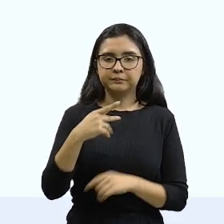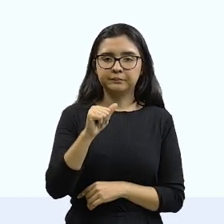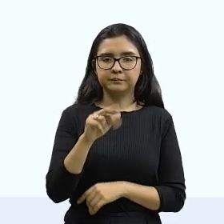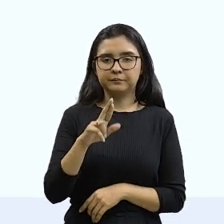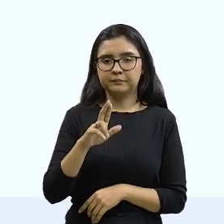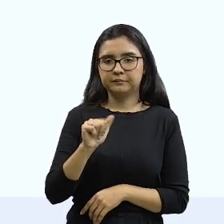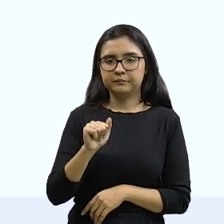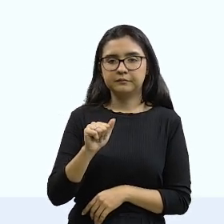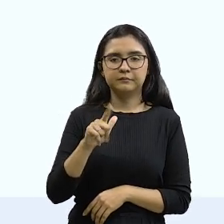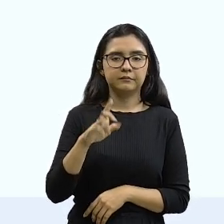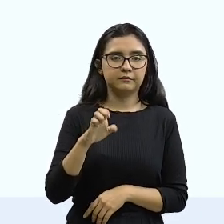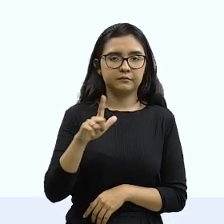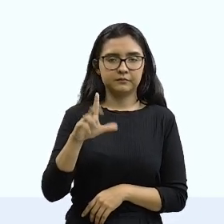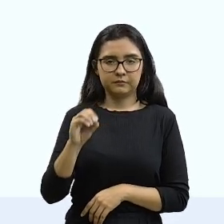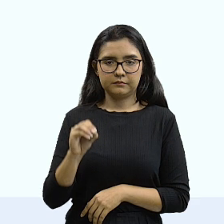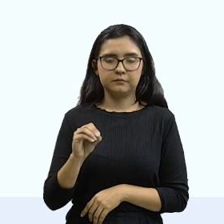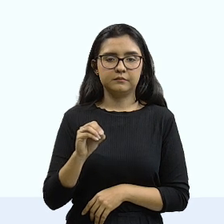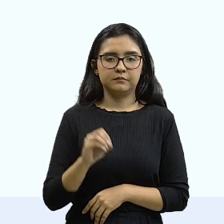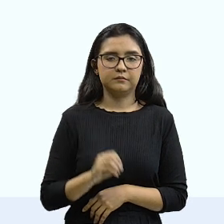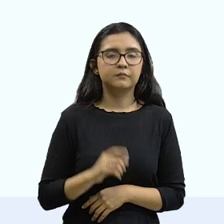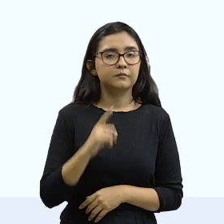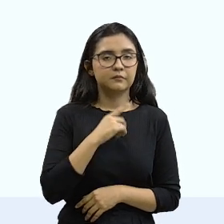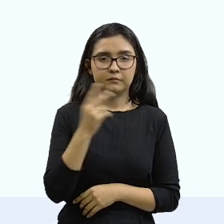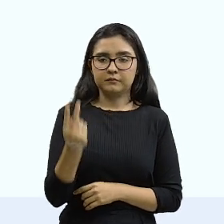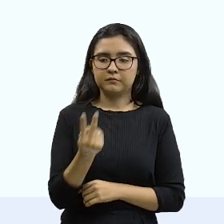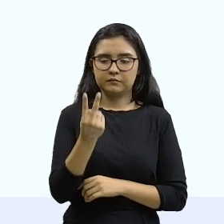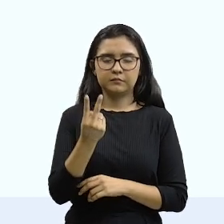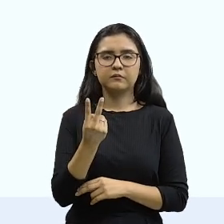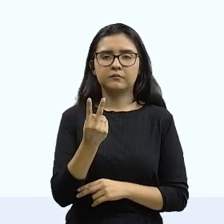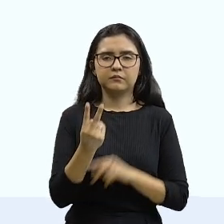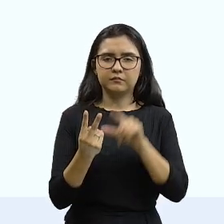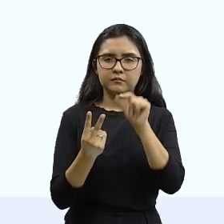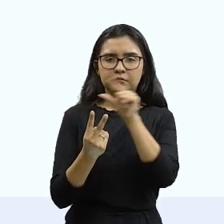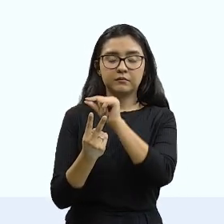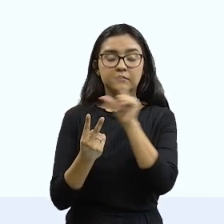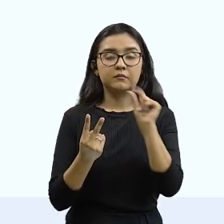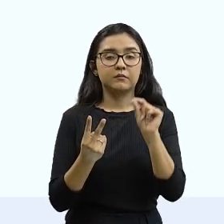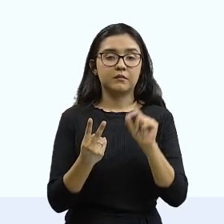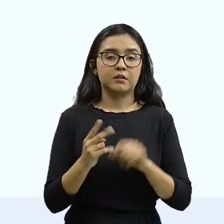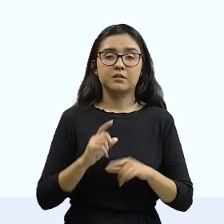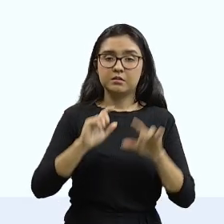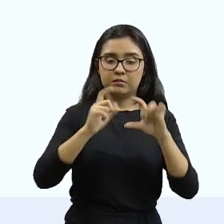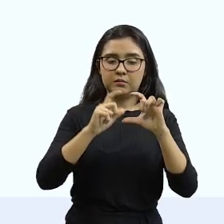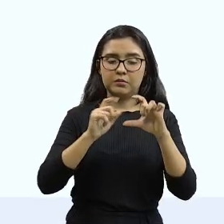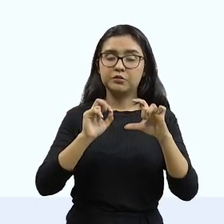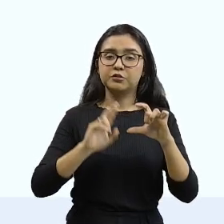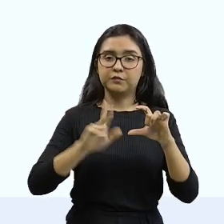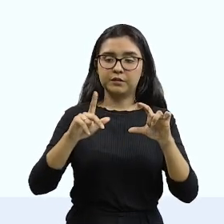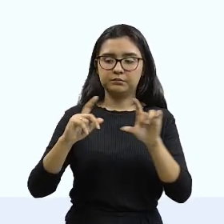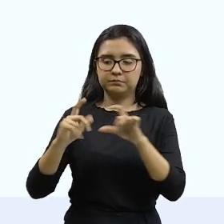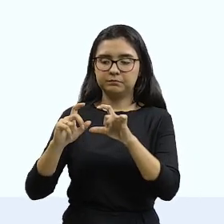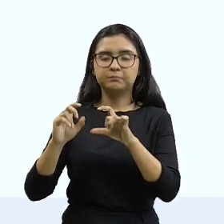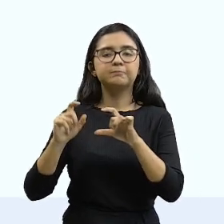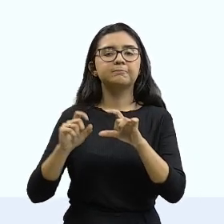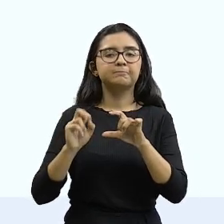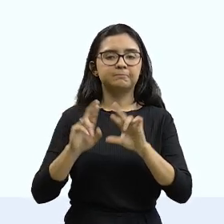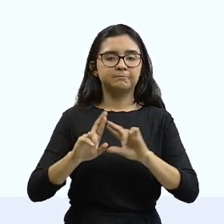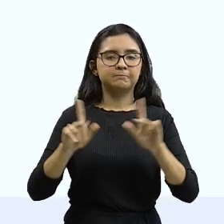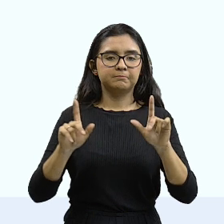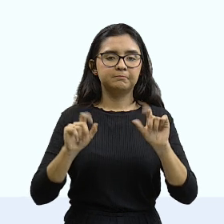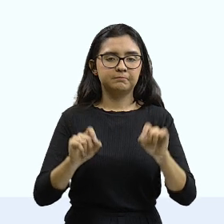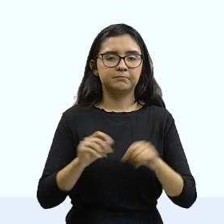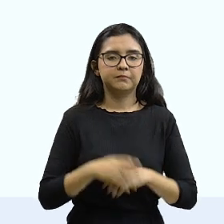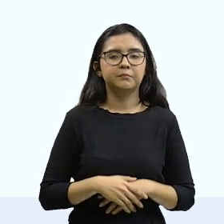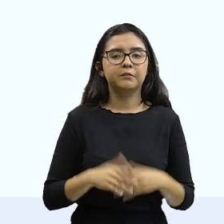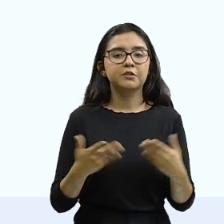basta você fazer o seguinte, tenho duas opções. Se os resistores forem diferentes, a gente multiplica em